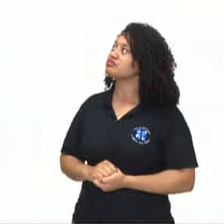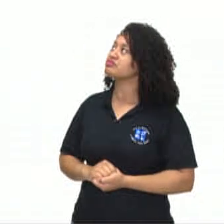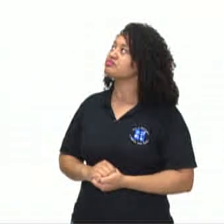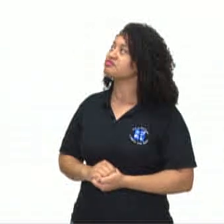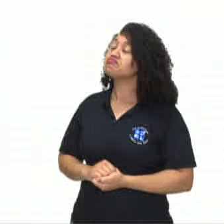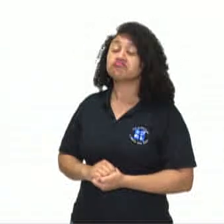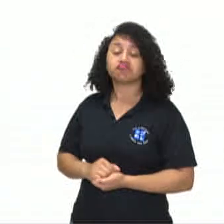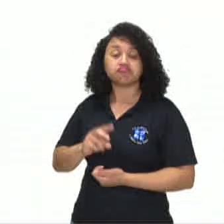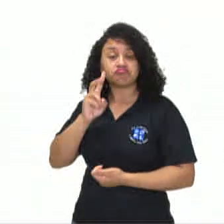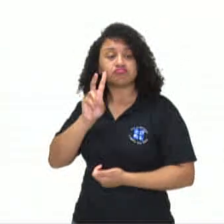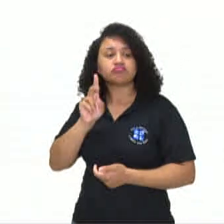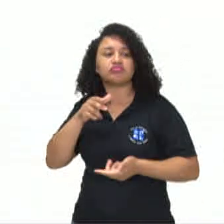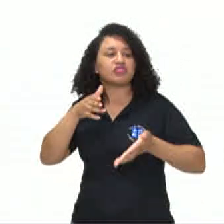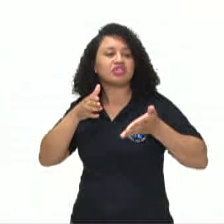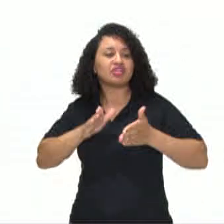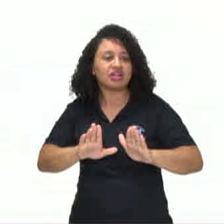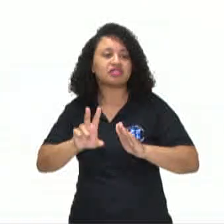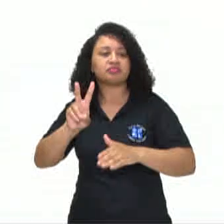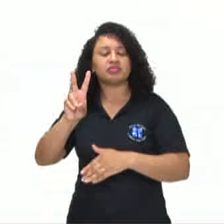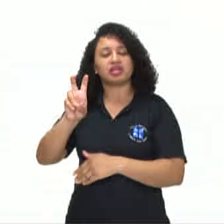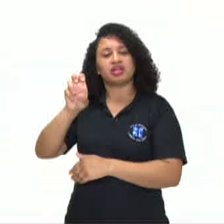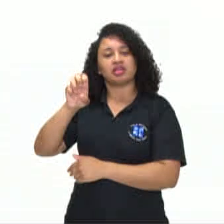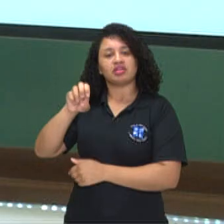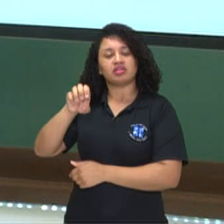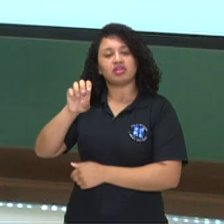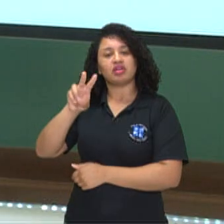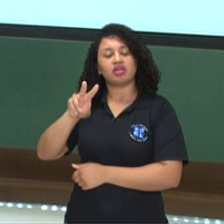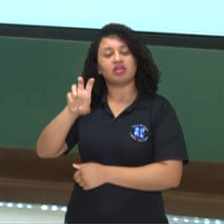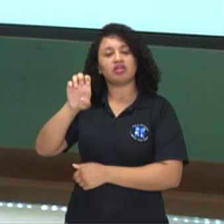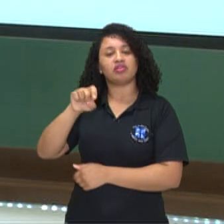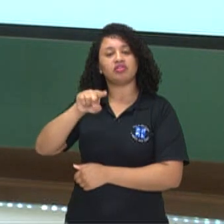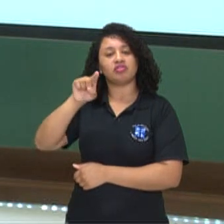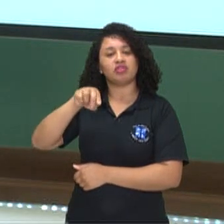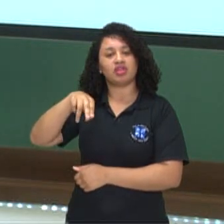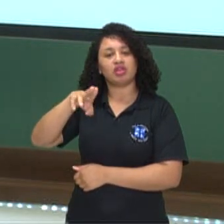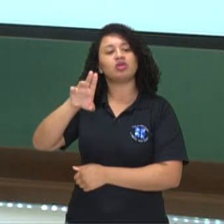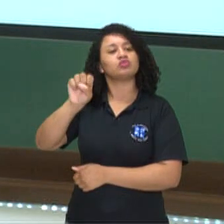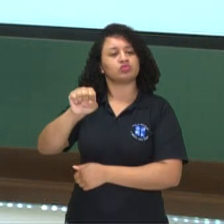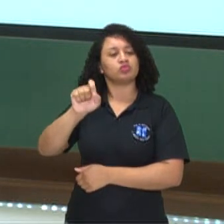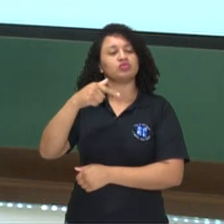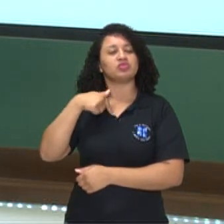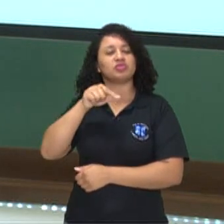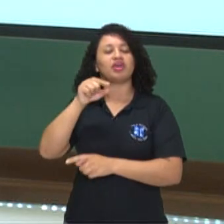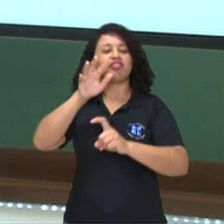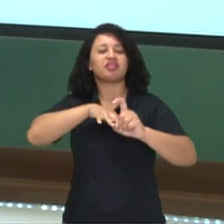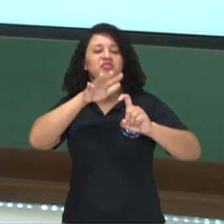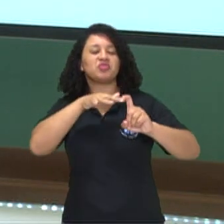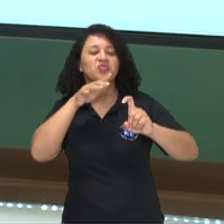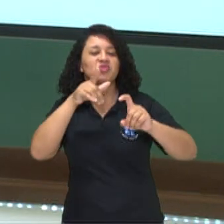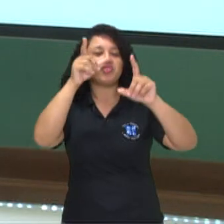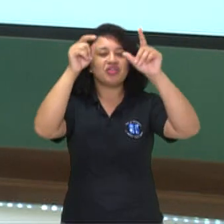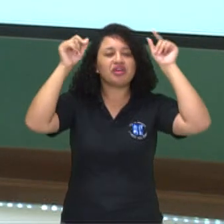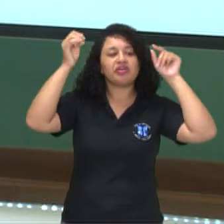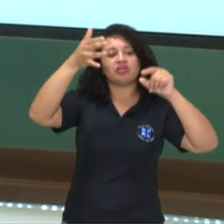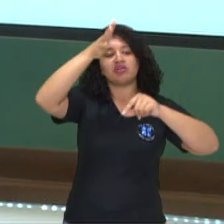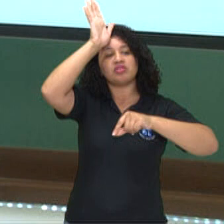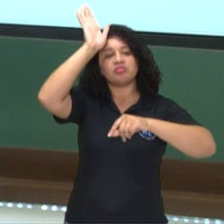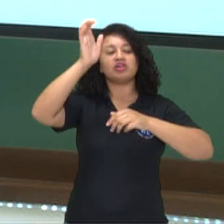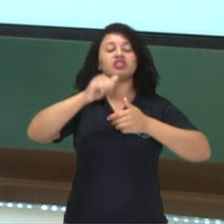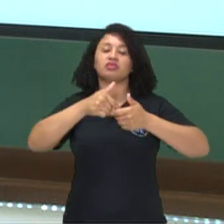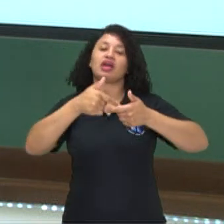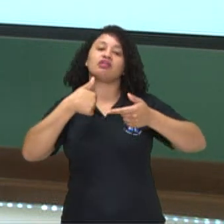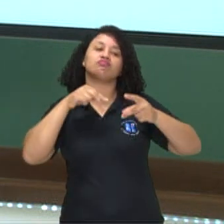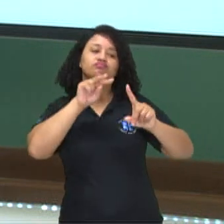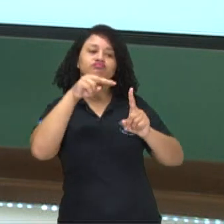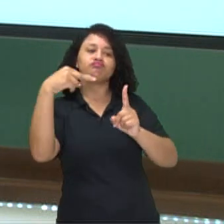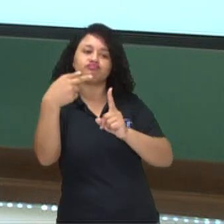de Vênus. Nascimento de Vênus, tema da mitologia greco-romana, perfeição formal, a